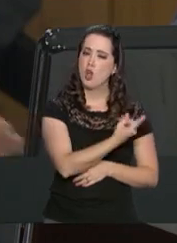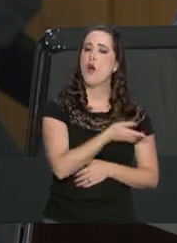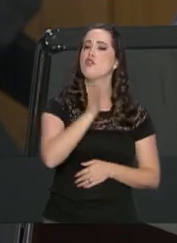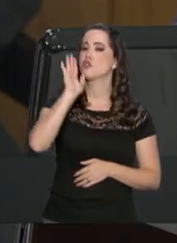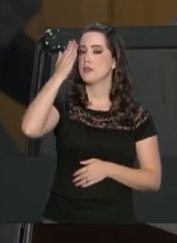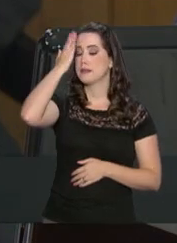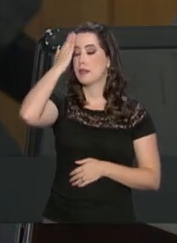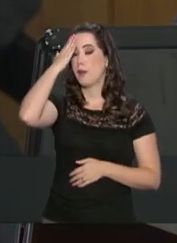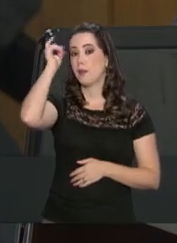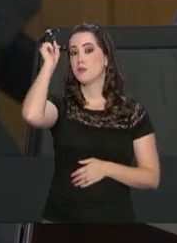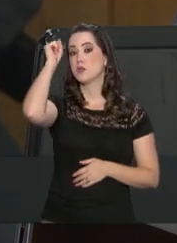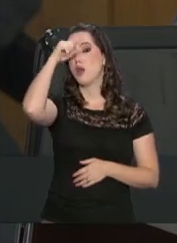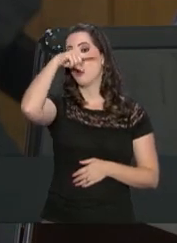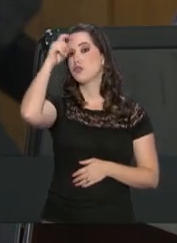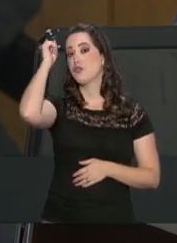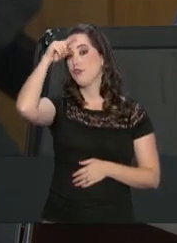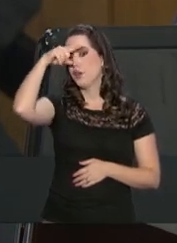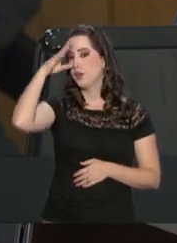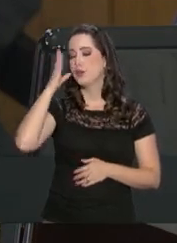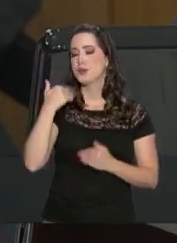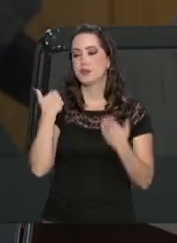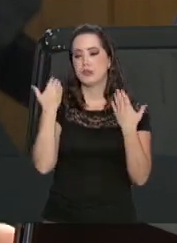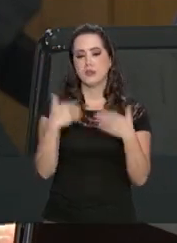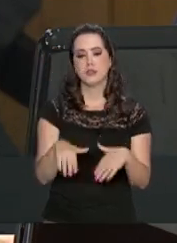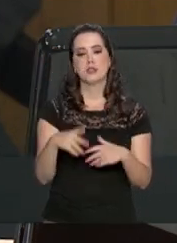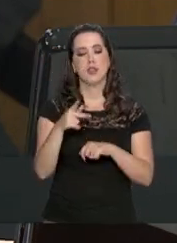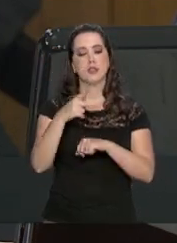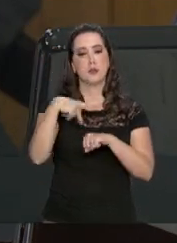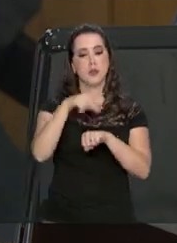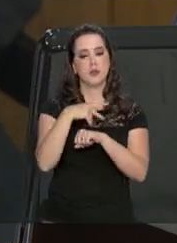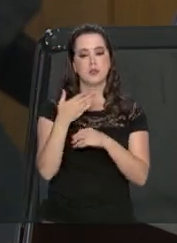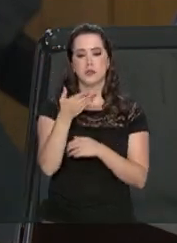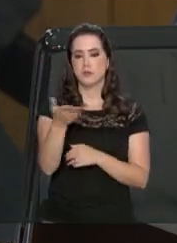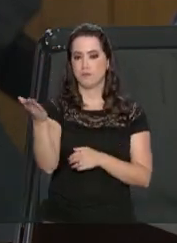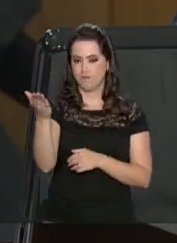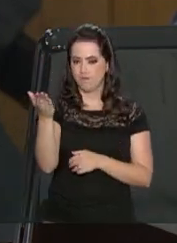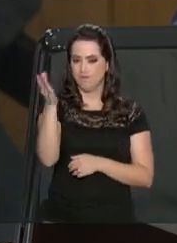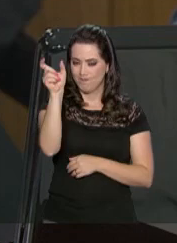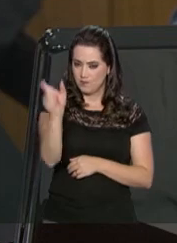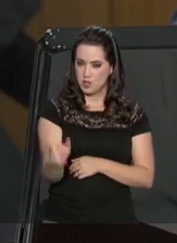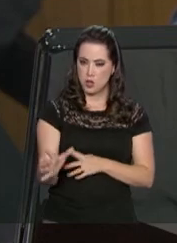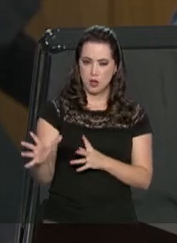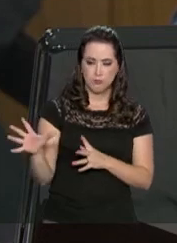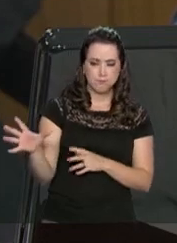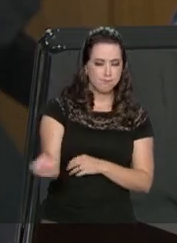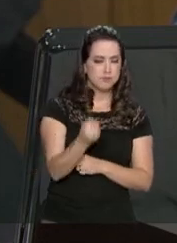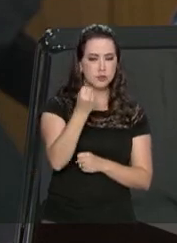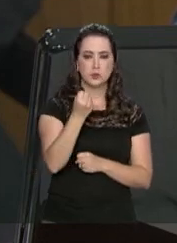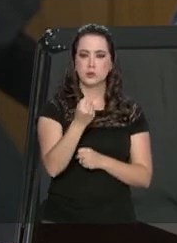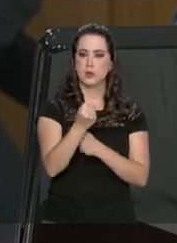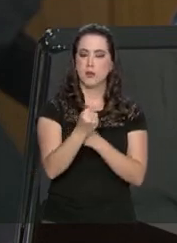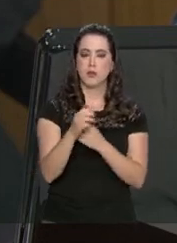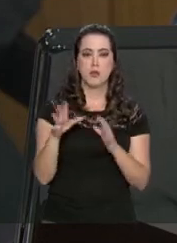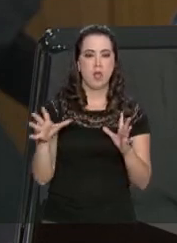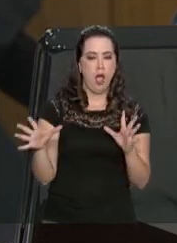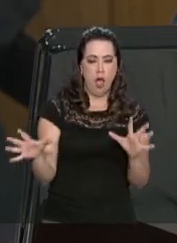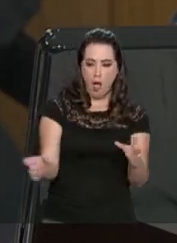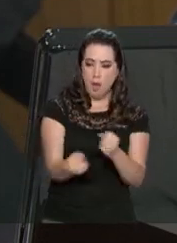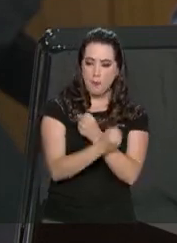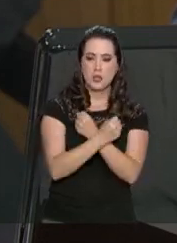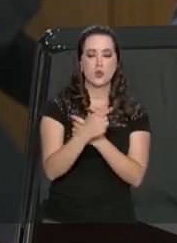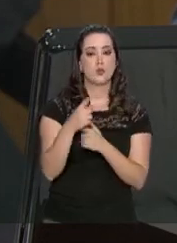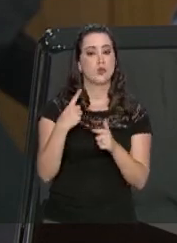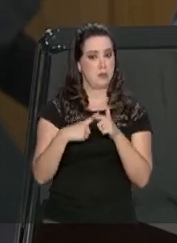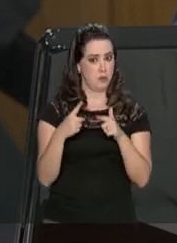da dificuldade que vinha sendo enfrentada pelo país e o senhor presidente abraçou abraçou esse